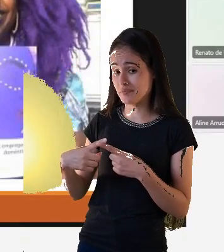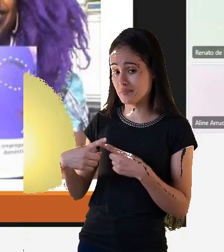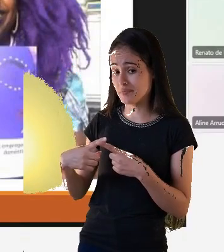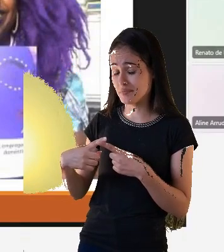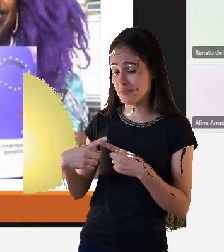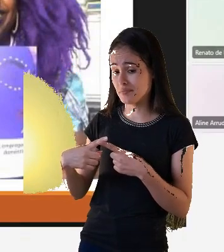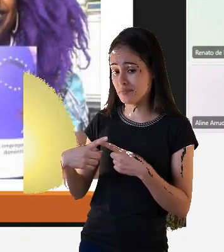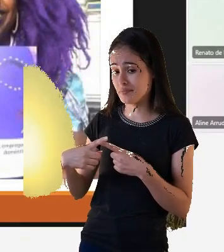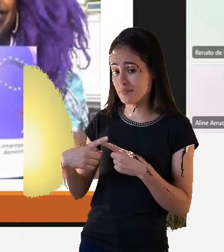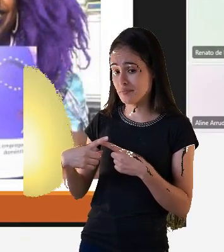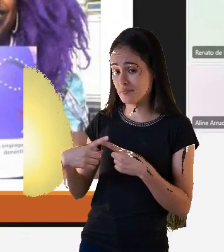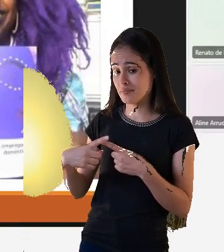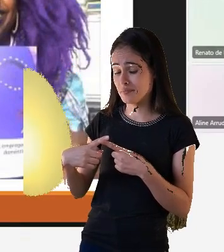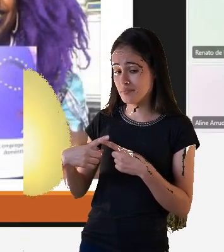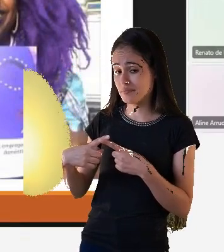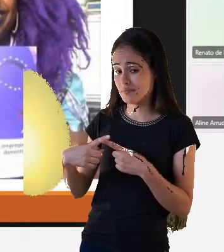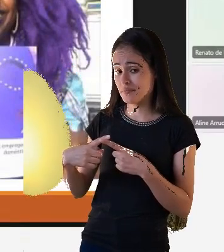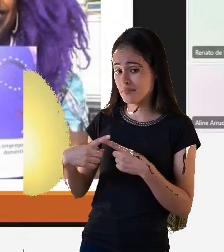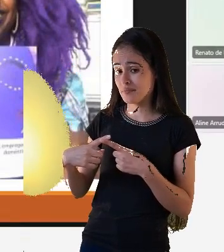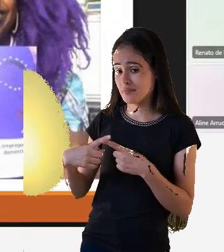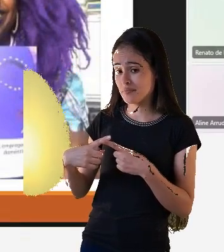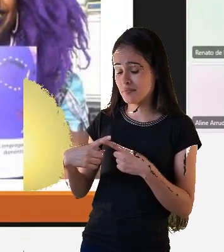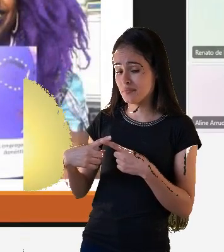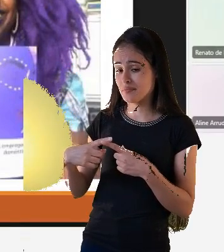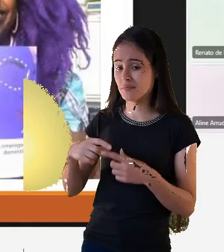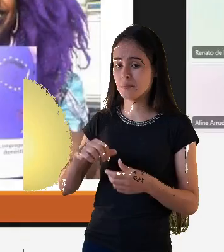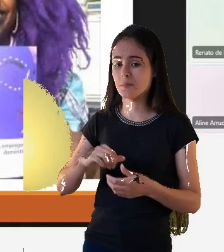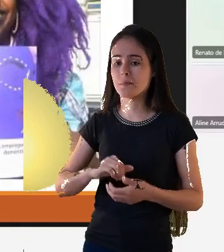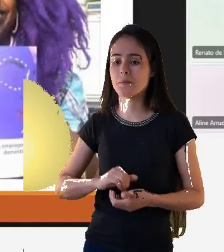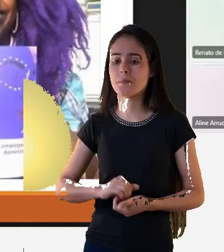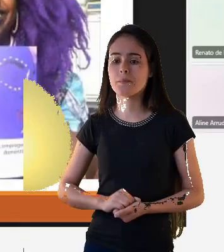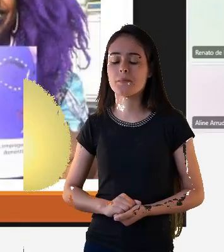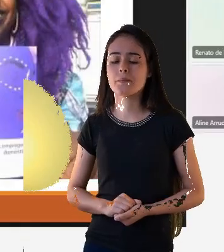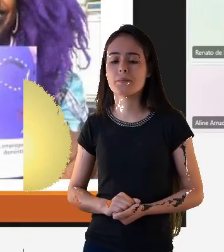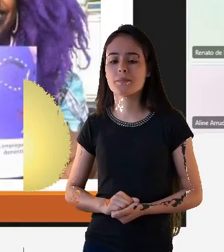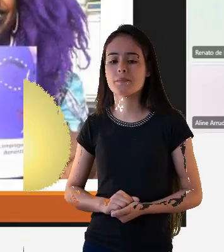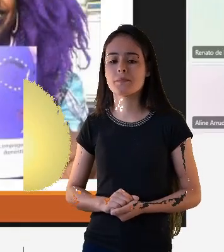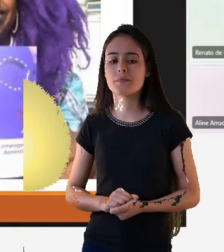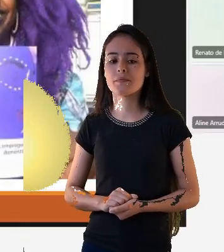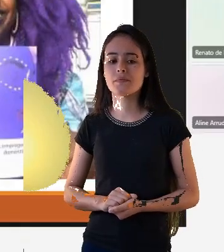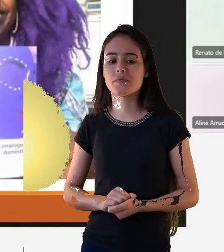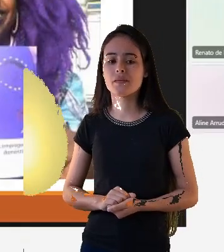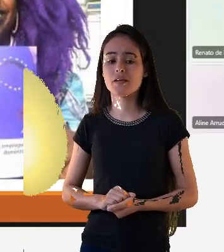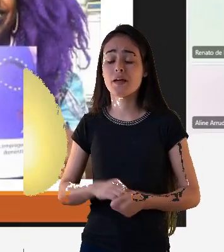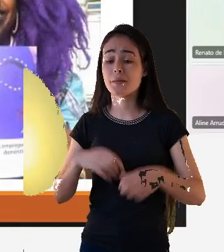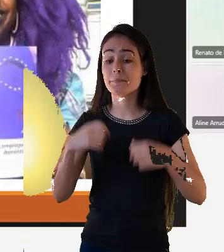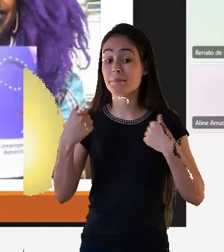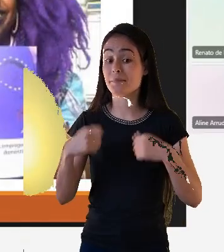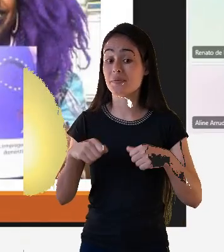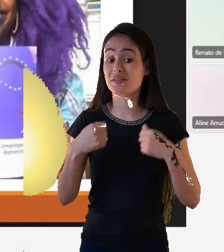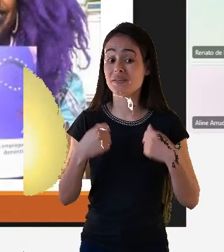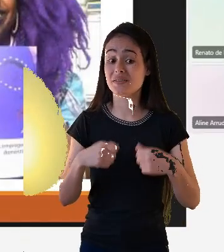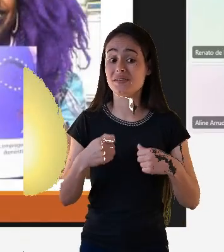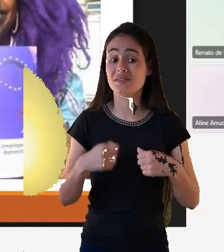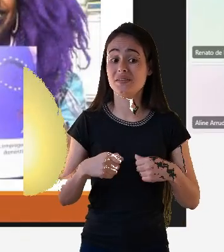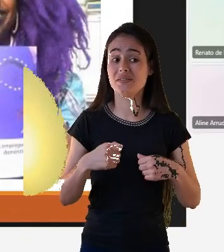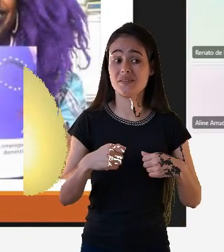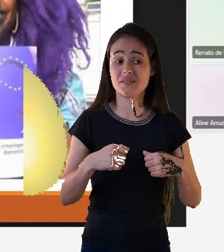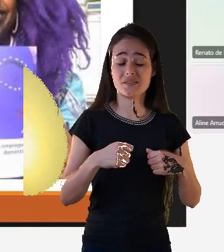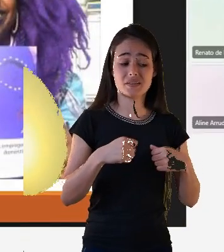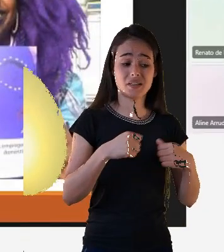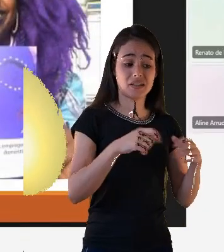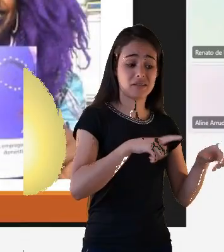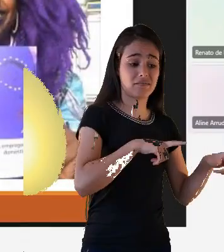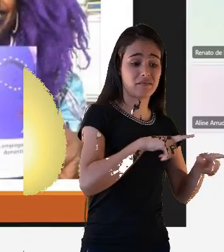consegue acessar a universidade porque, por exemplo, todo o trabalho doméstico é reservado a ela,